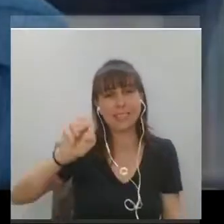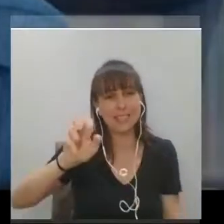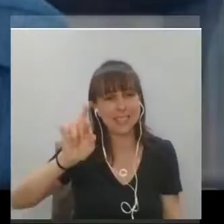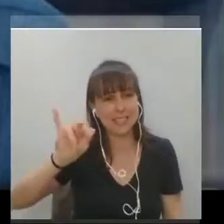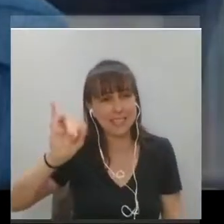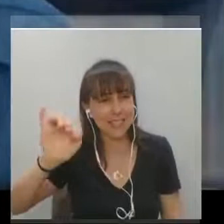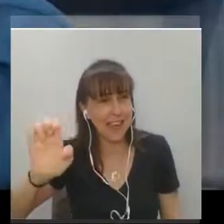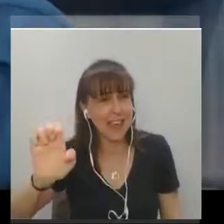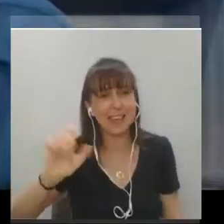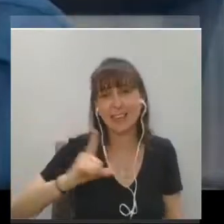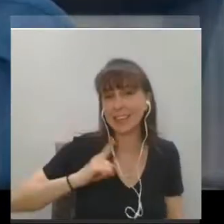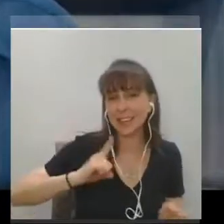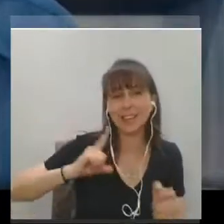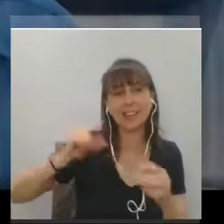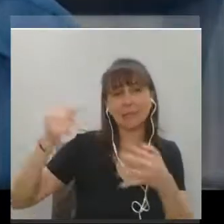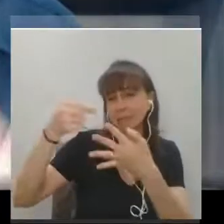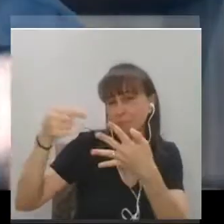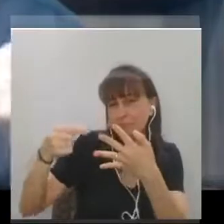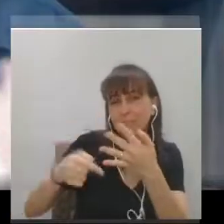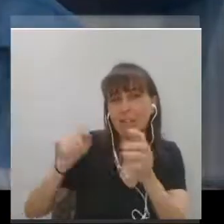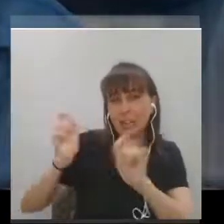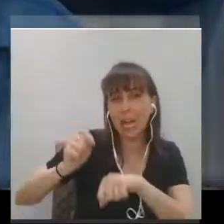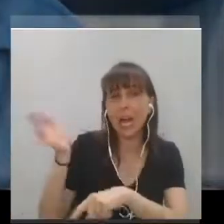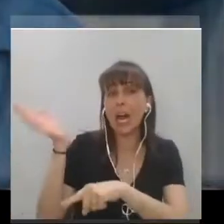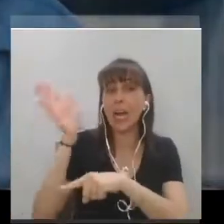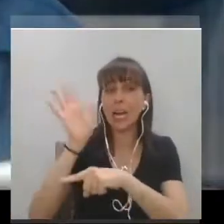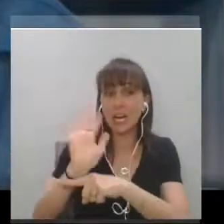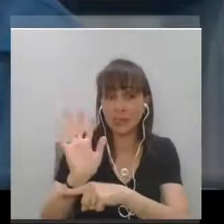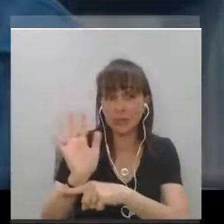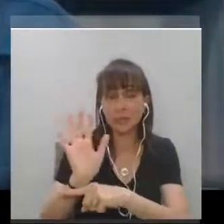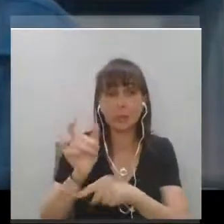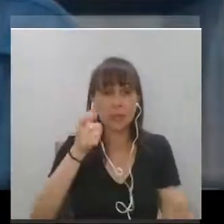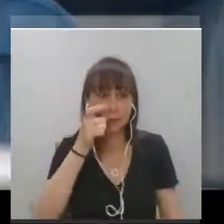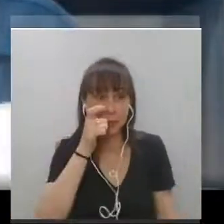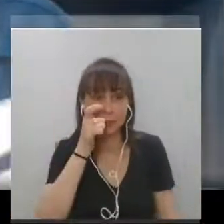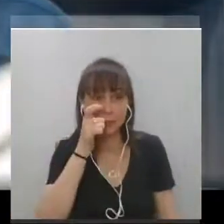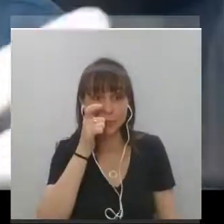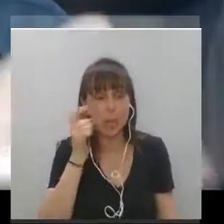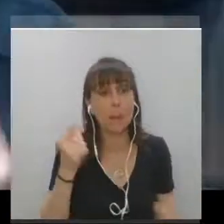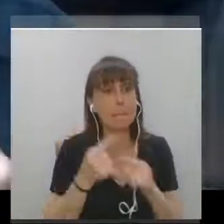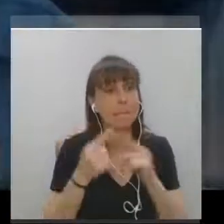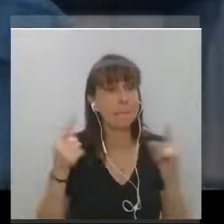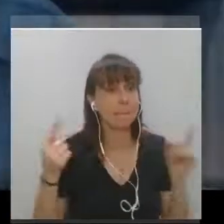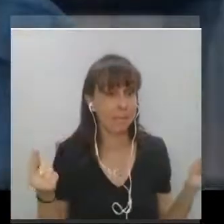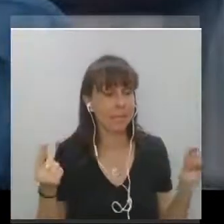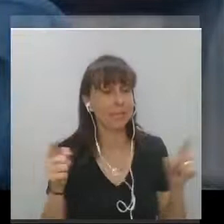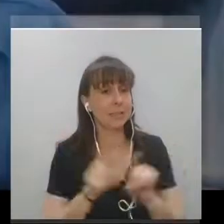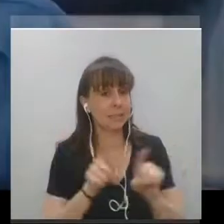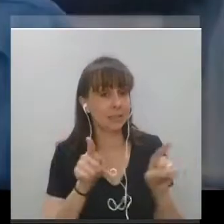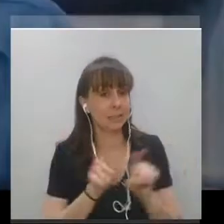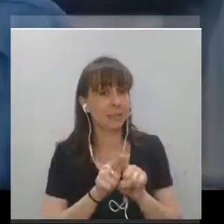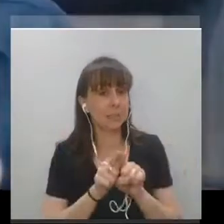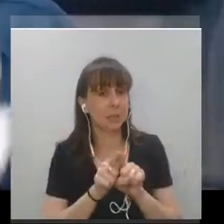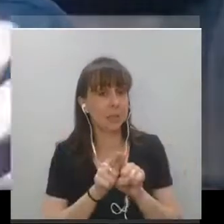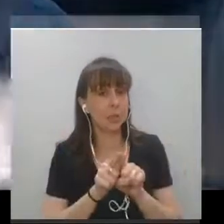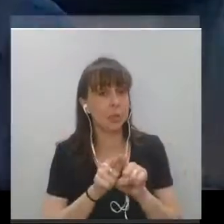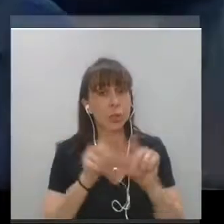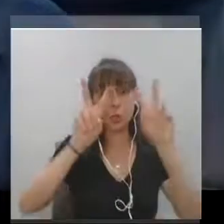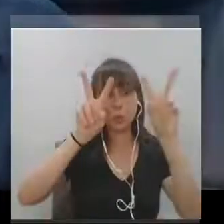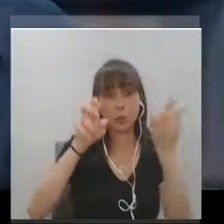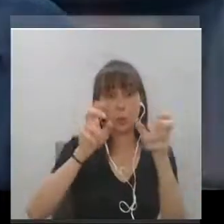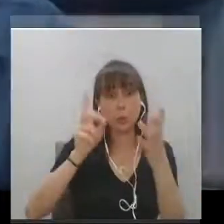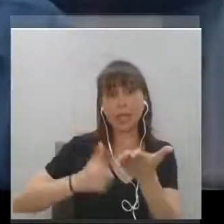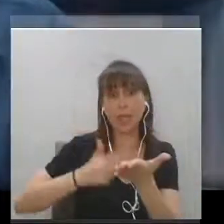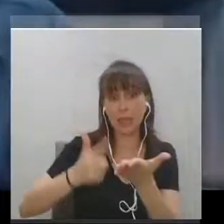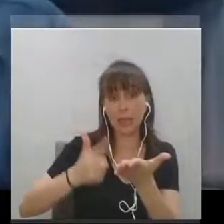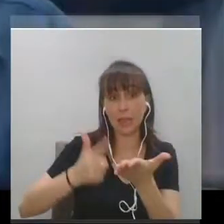livro? Aí que está o primeiro questionamento em relação aos próprios livros, né. A própria leitura em